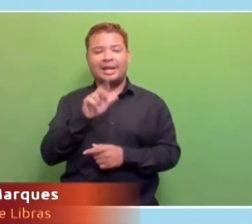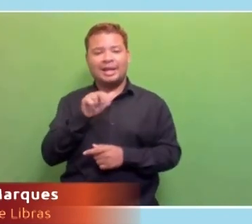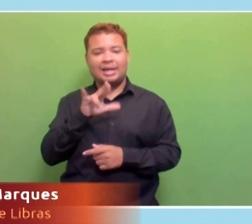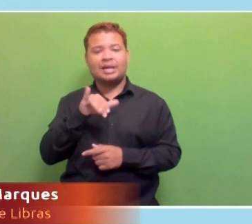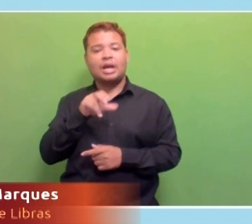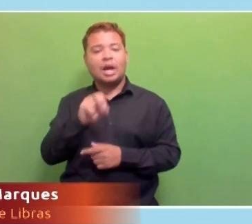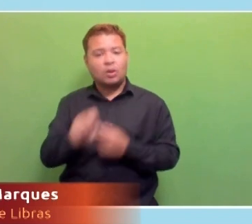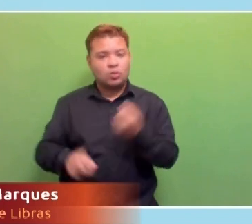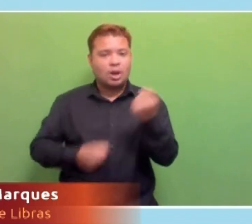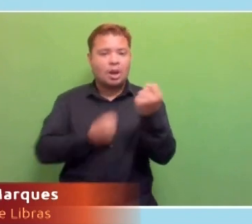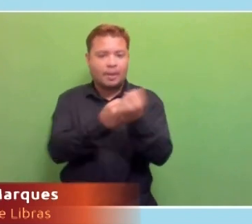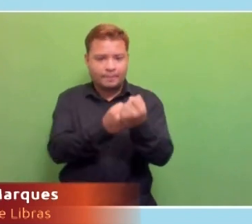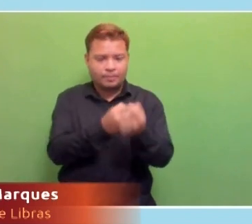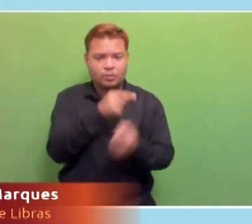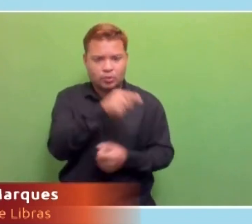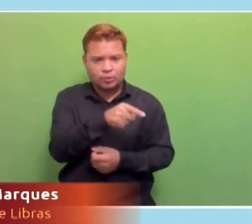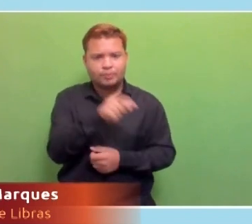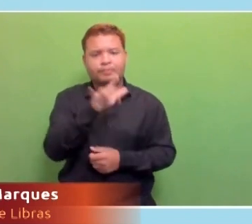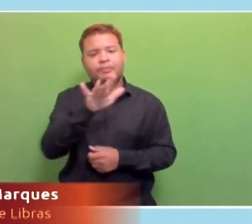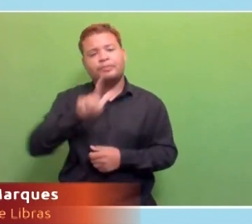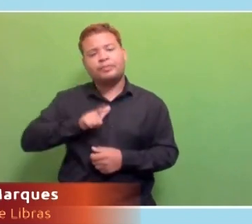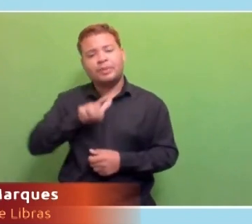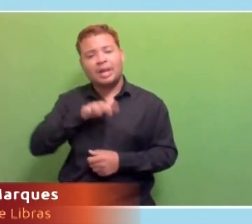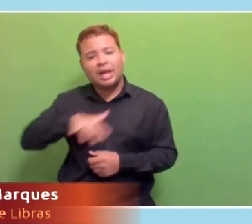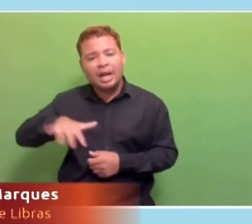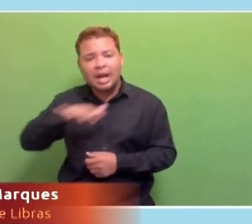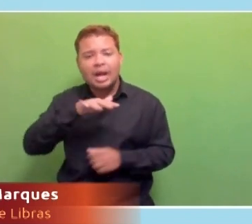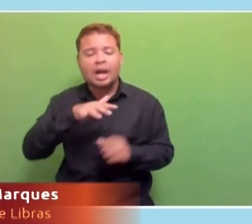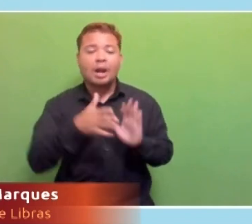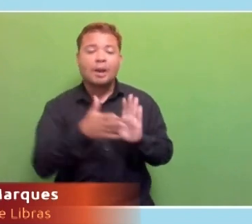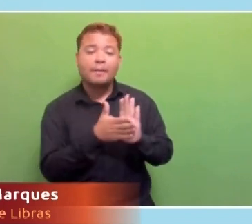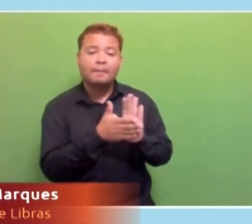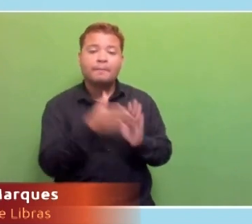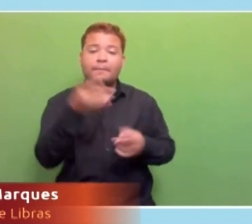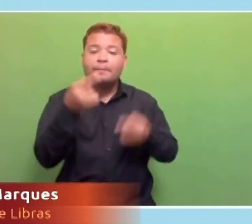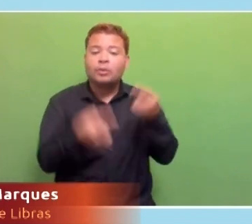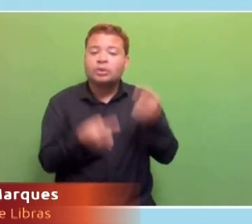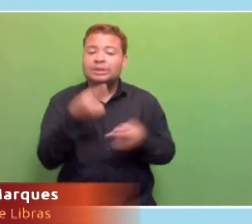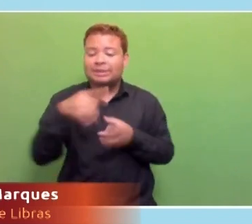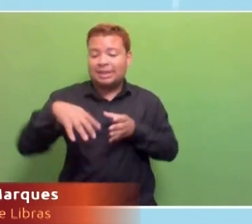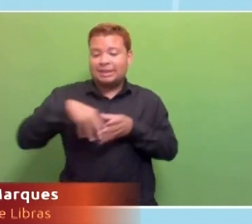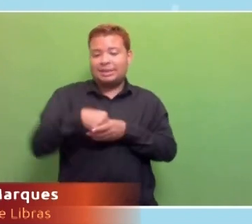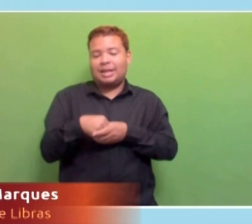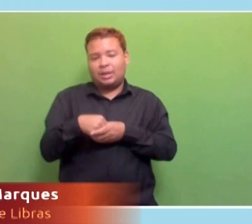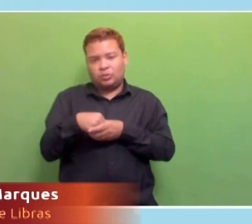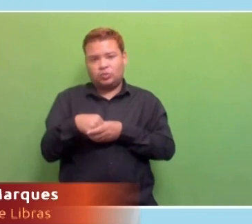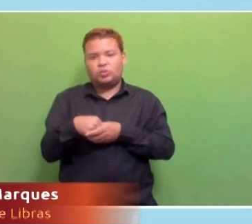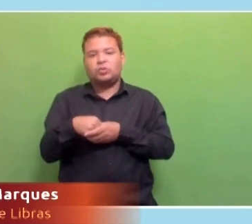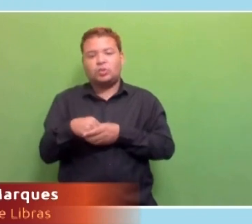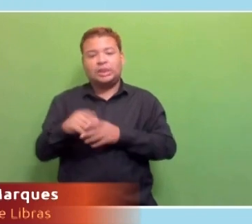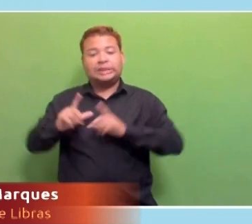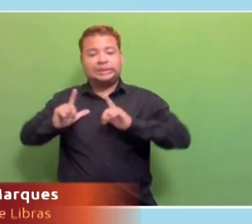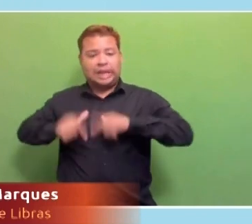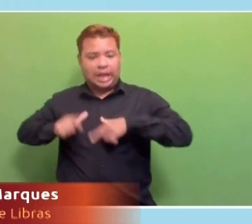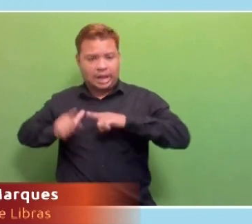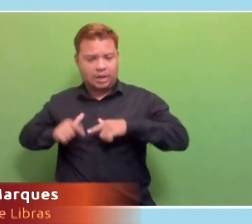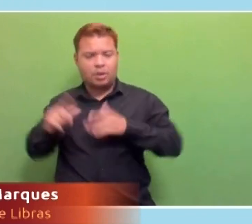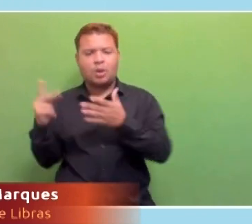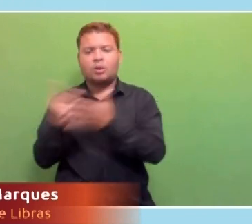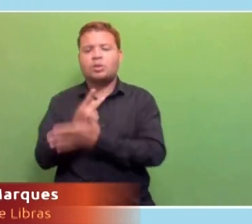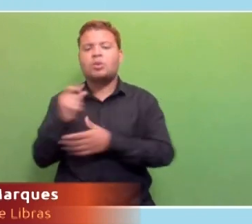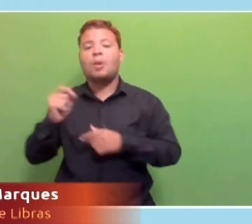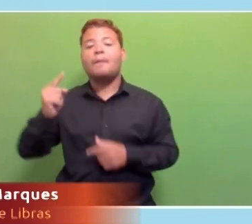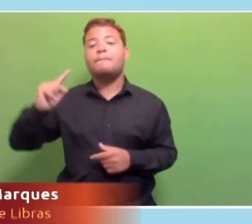um contexto político interno em Israel, no qual o atual primeiro-ministro